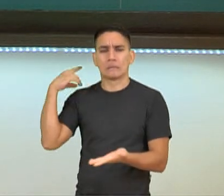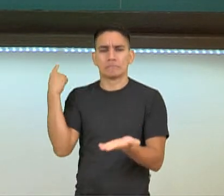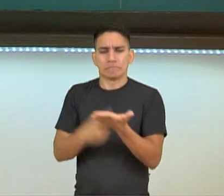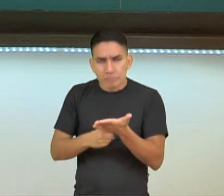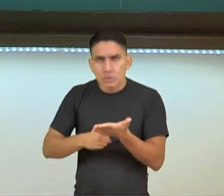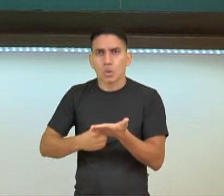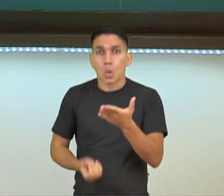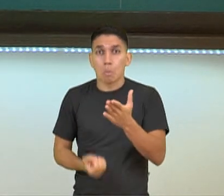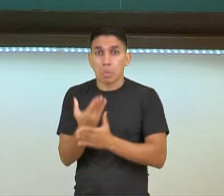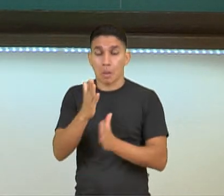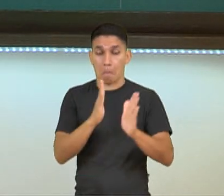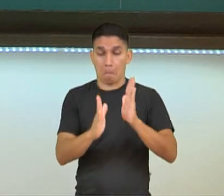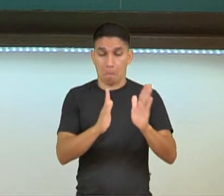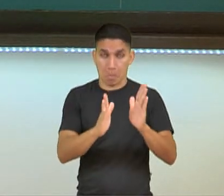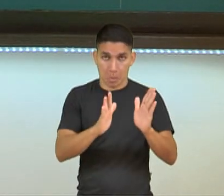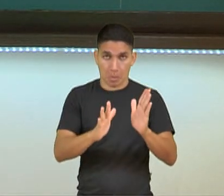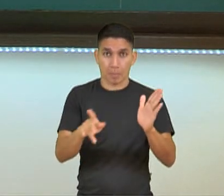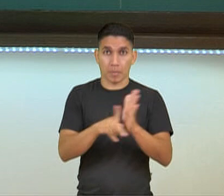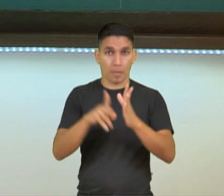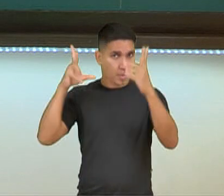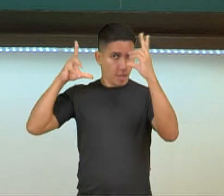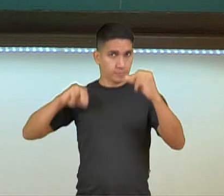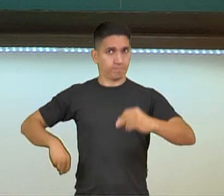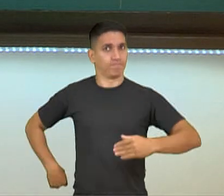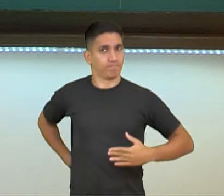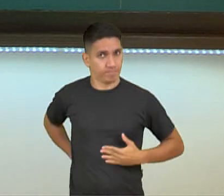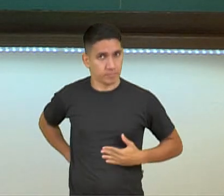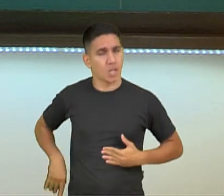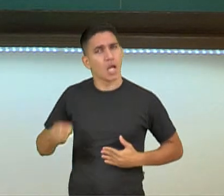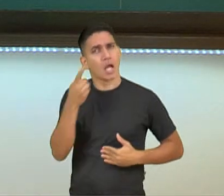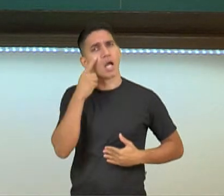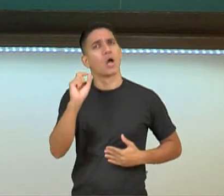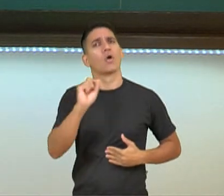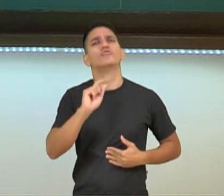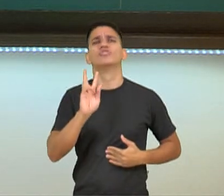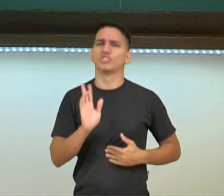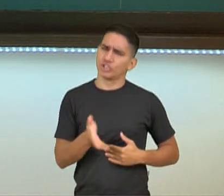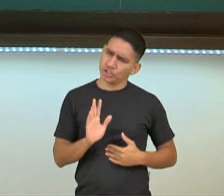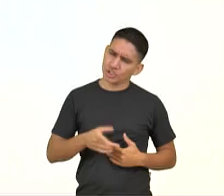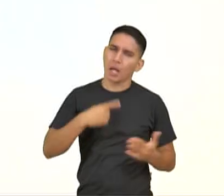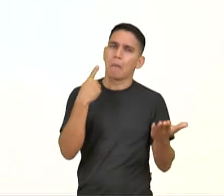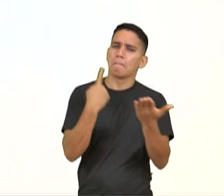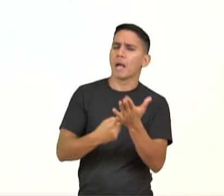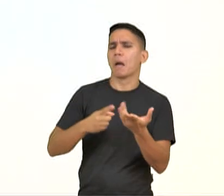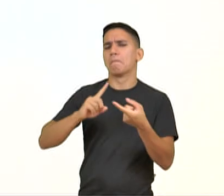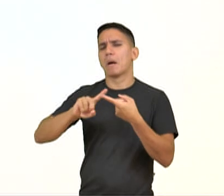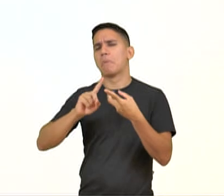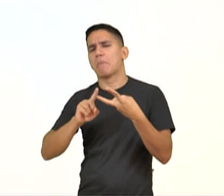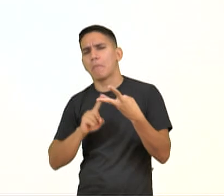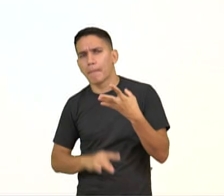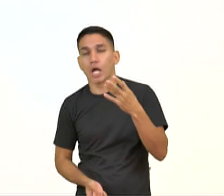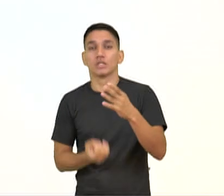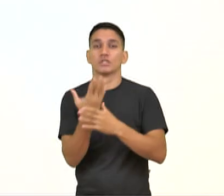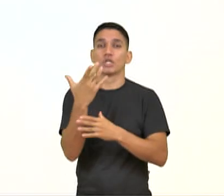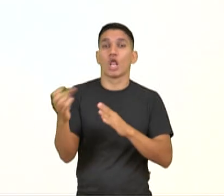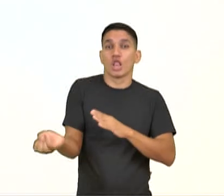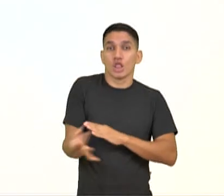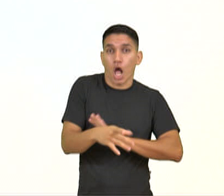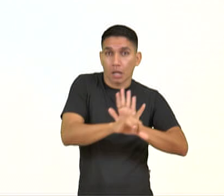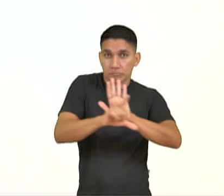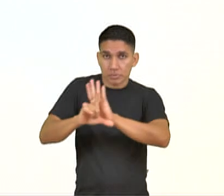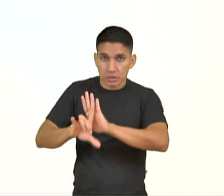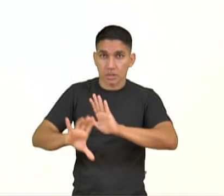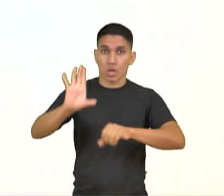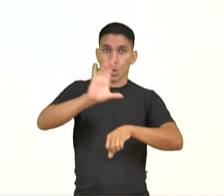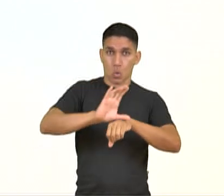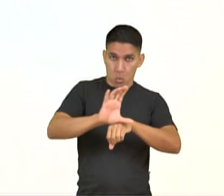momento pelo Napoleão Bonaparte. Vamos ver que ele já elabora uma nova constituição, né, para esse consulado